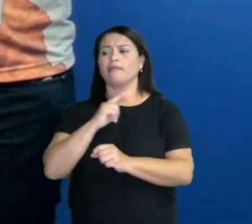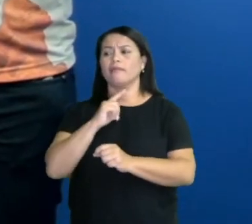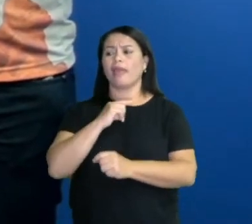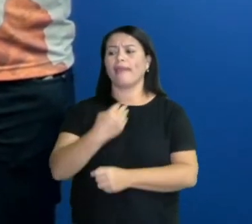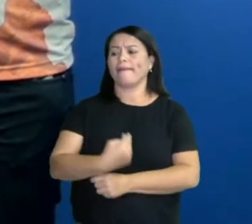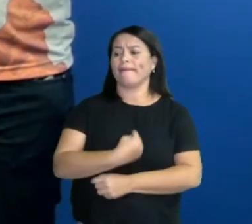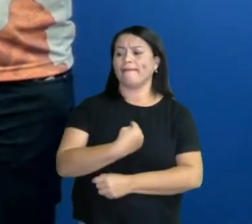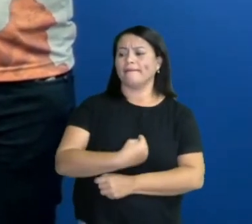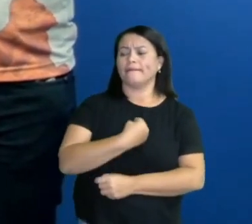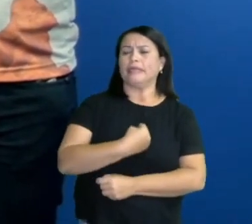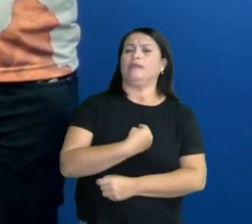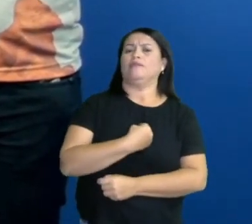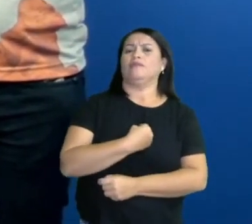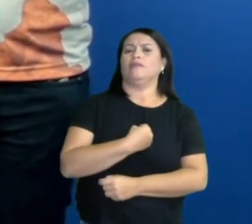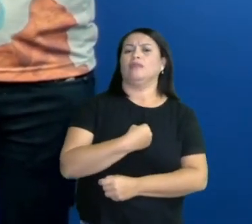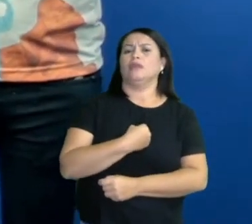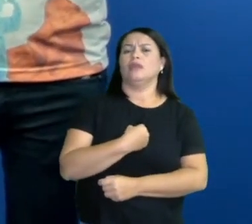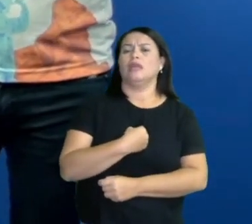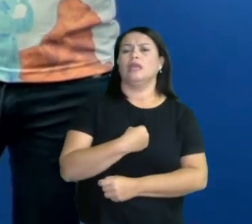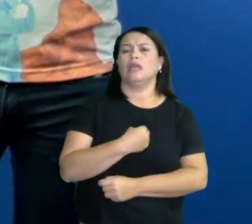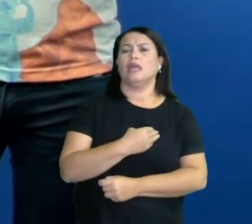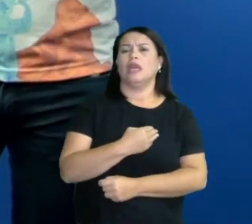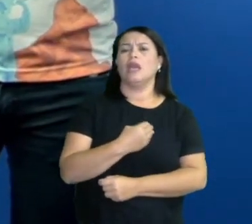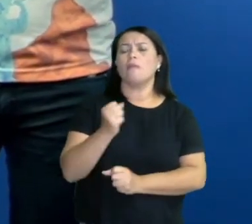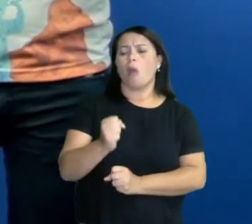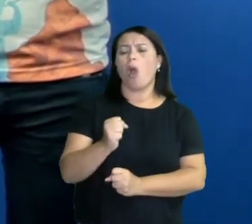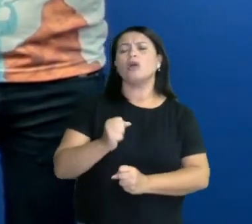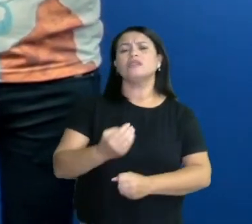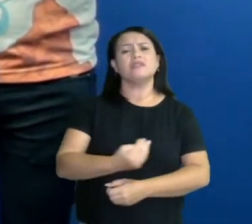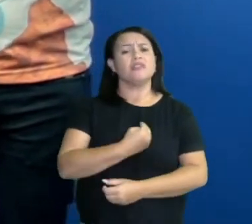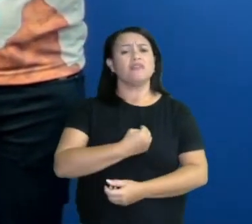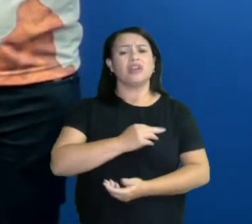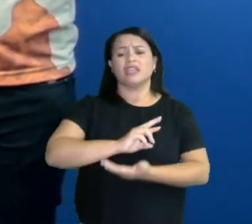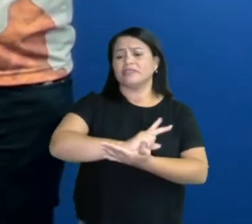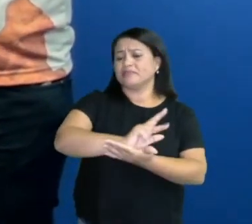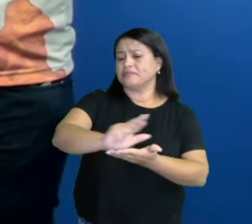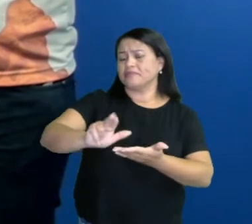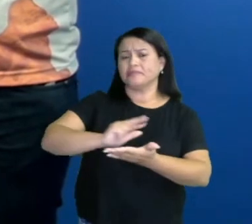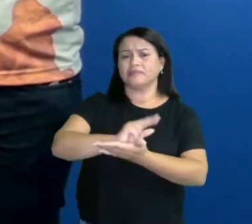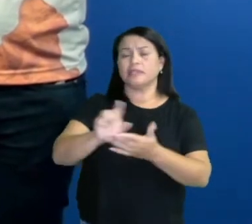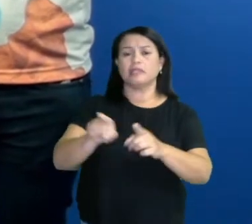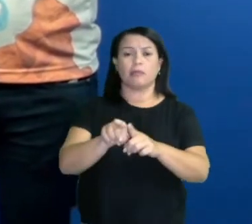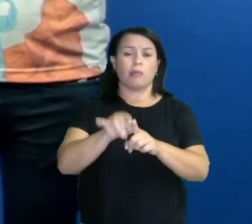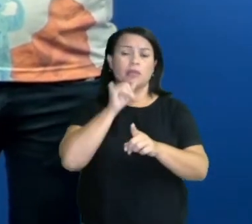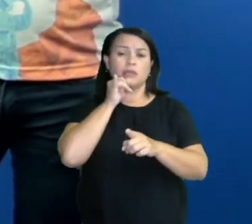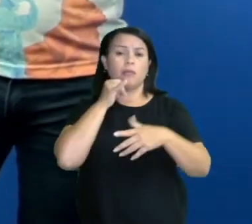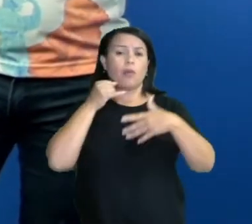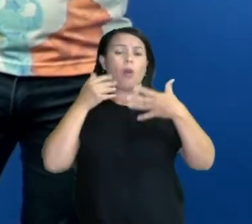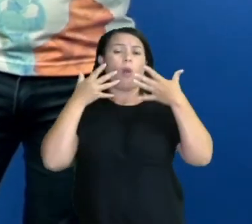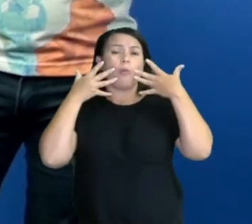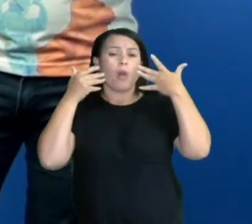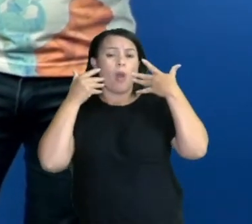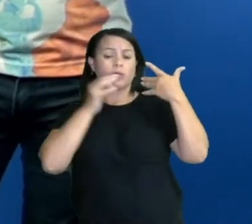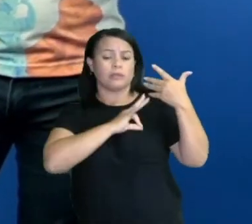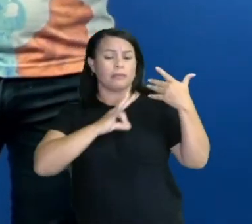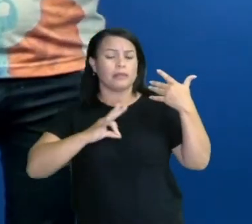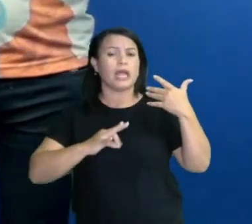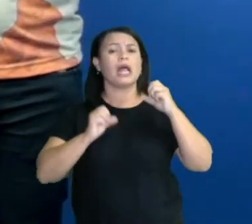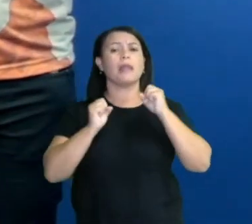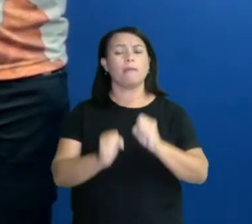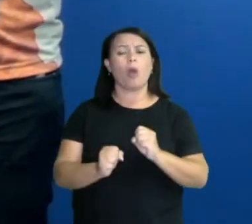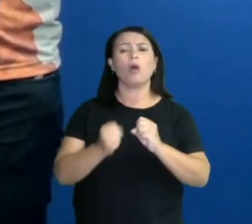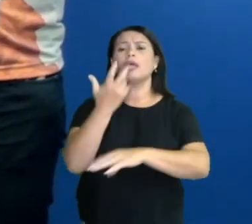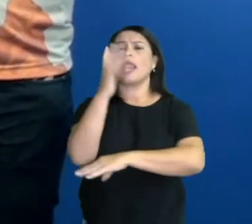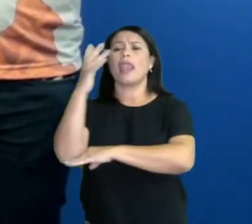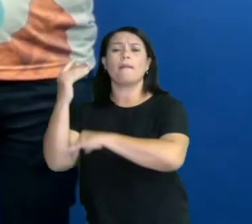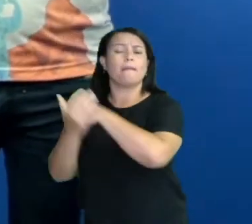vivem tanto e podem sobreviver em diversos biomas, por exemplo, como a onça-pintada, que pode viver tanto na Mata Atlântica, como